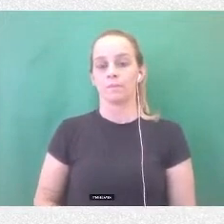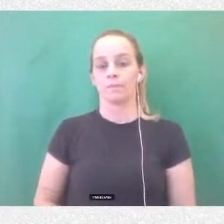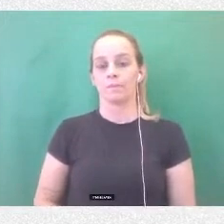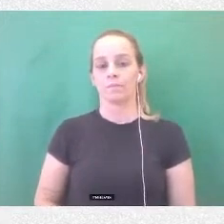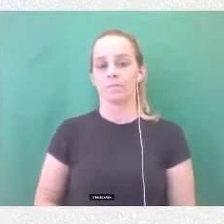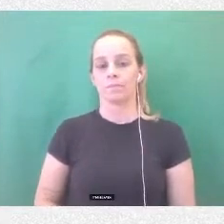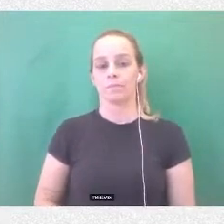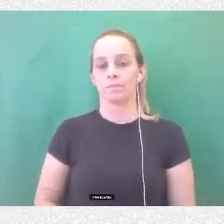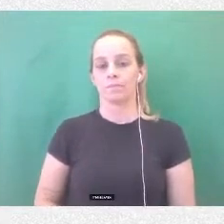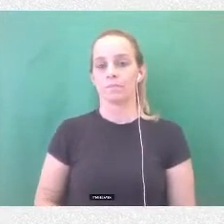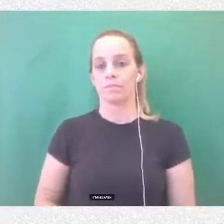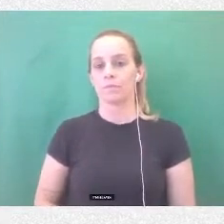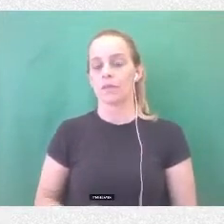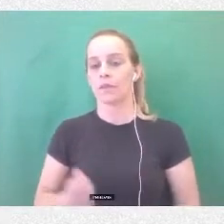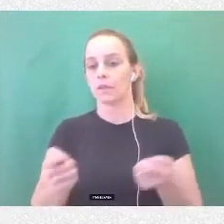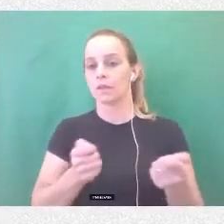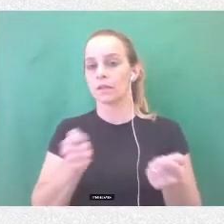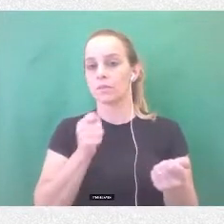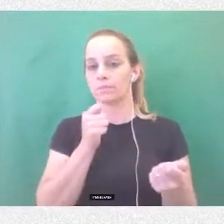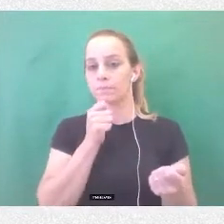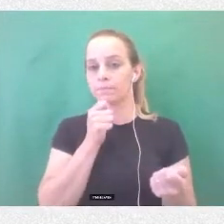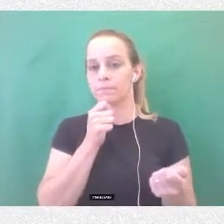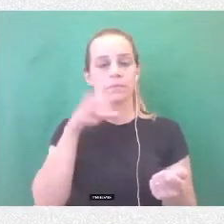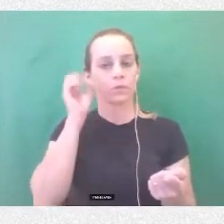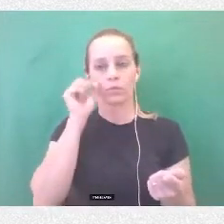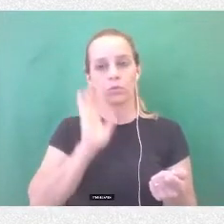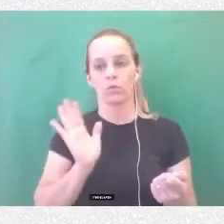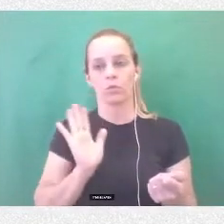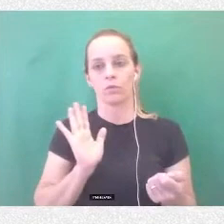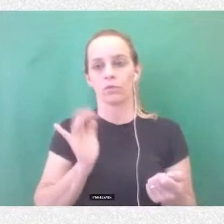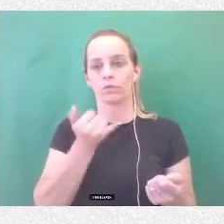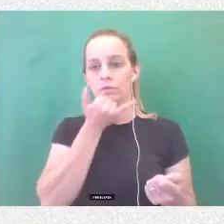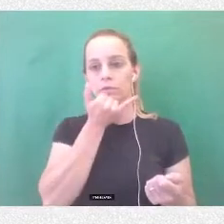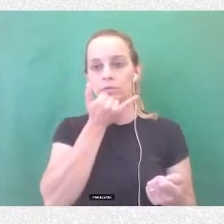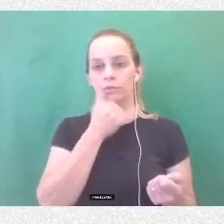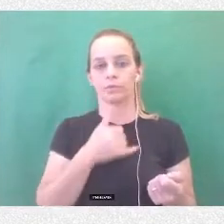Está com algum problema no microfone, Anthony, a gente não te ouve, desculpa.